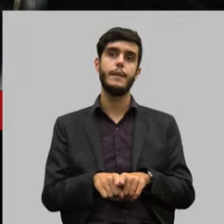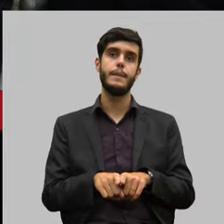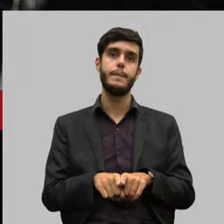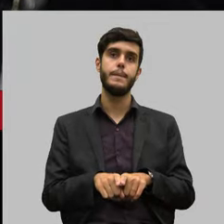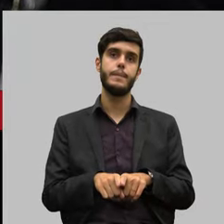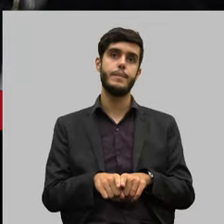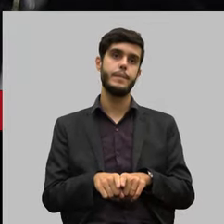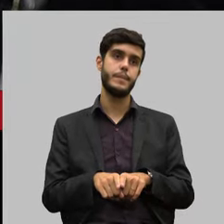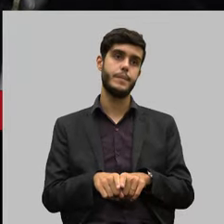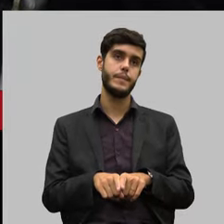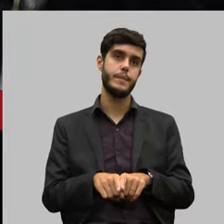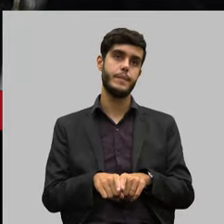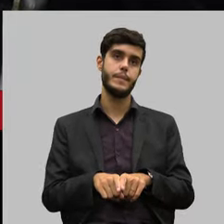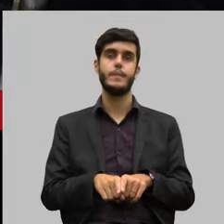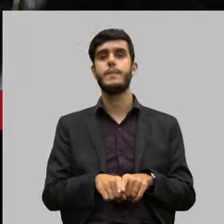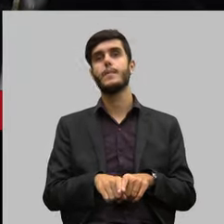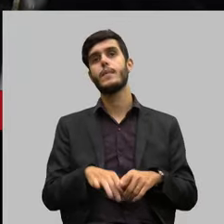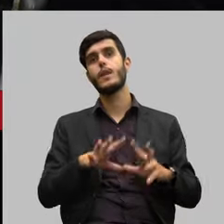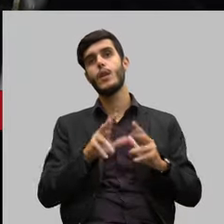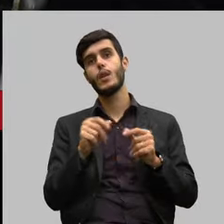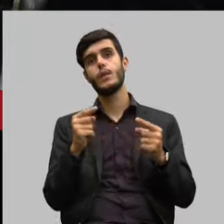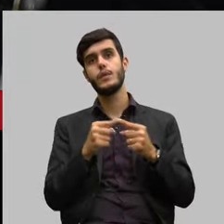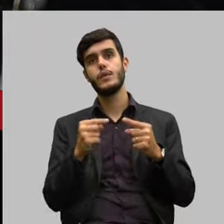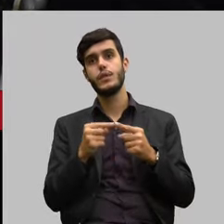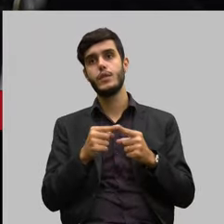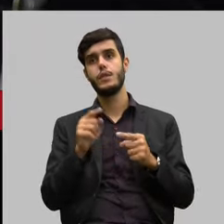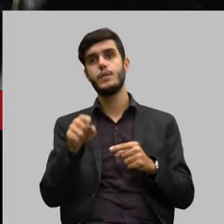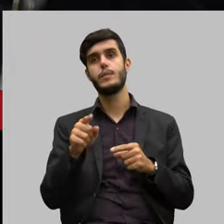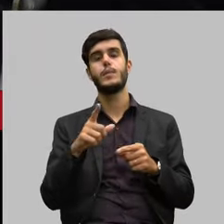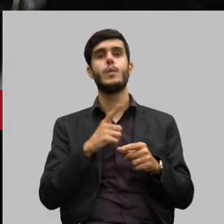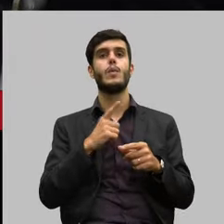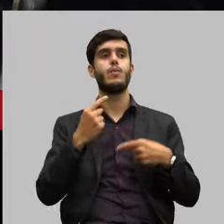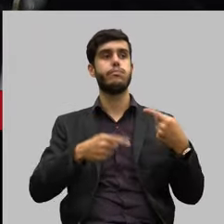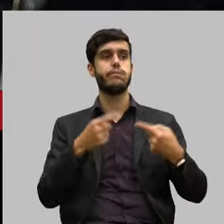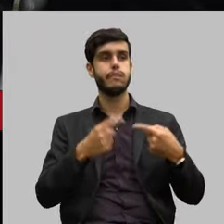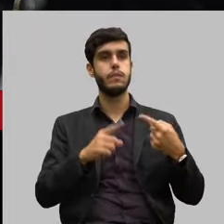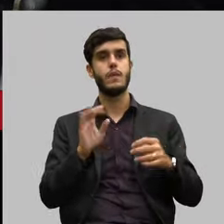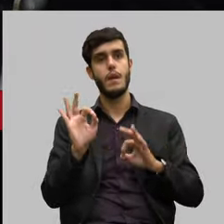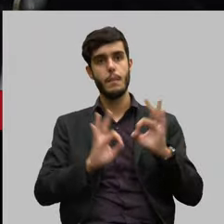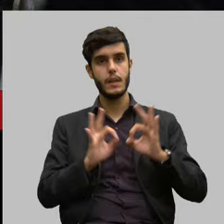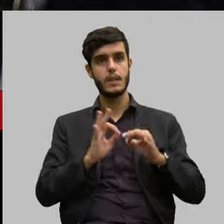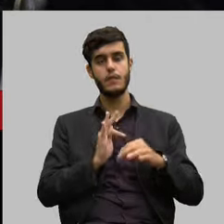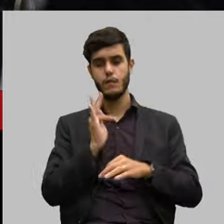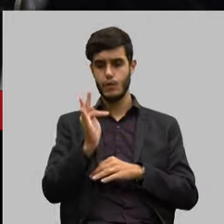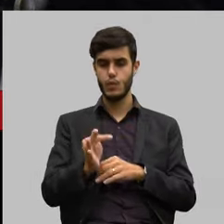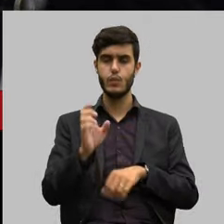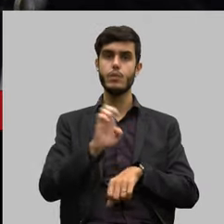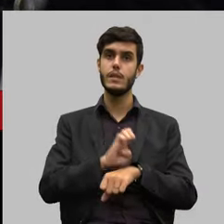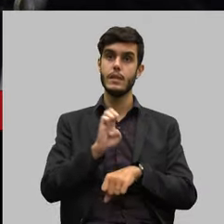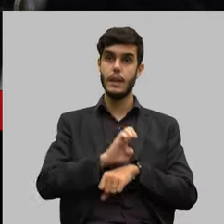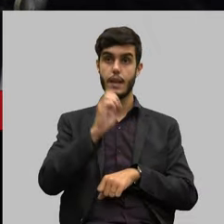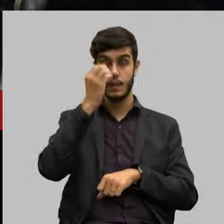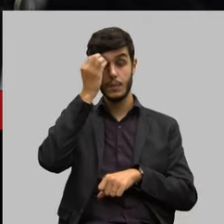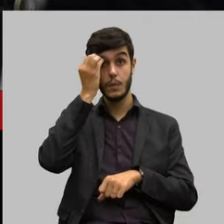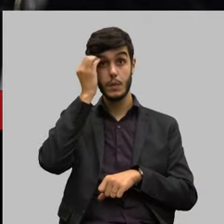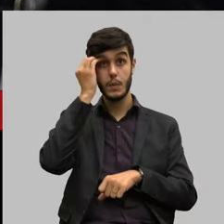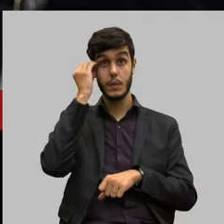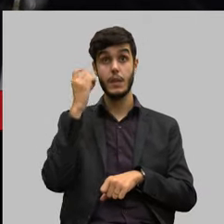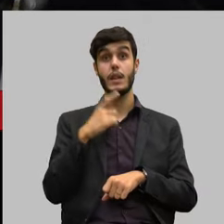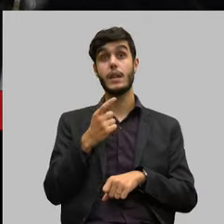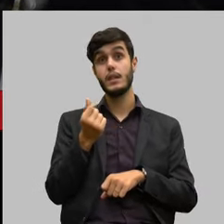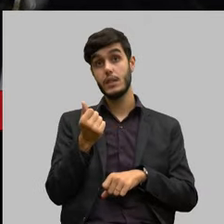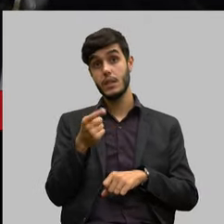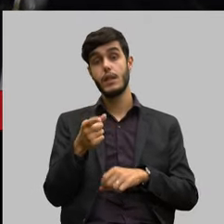fazer todo tipo de discussão para que possamos planejar o futuro do Estado o futuro do estado é ter dinheiro para pagar o